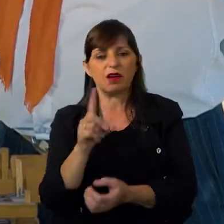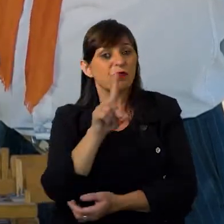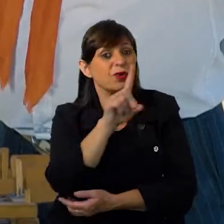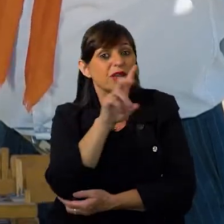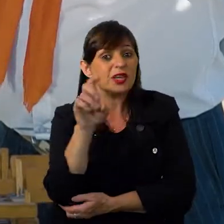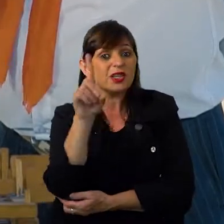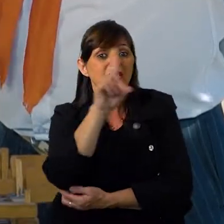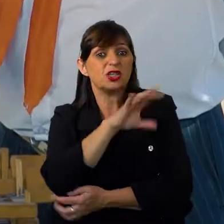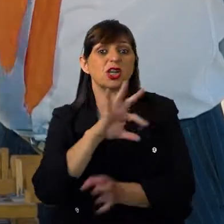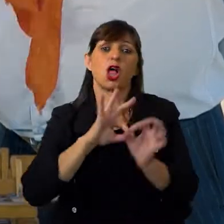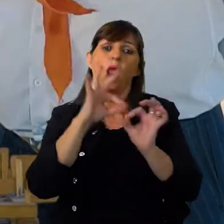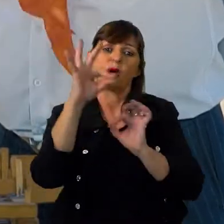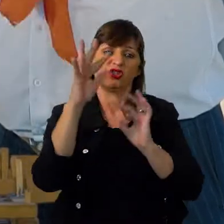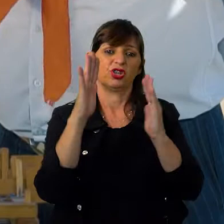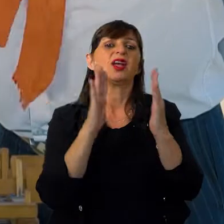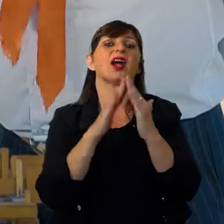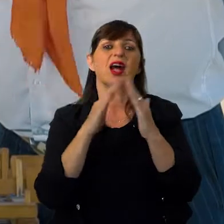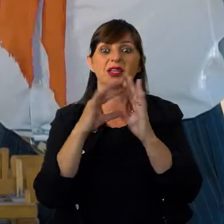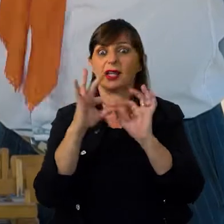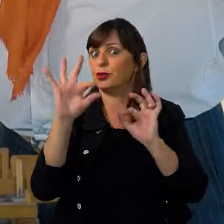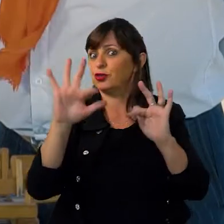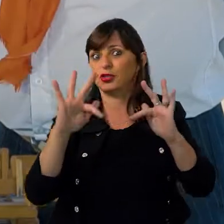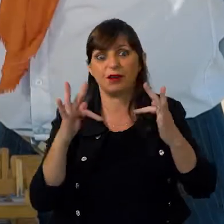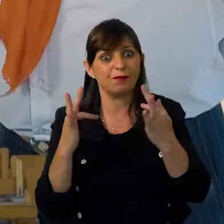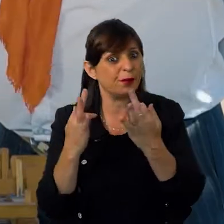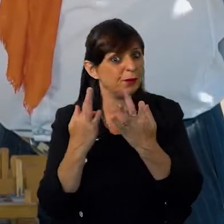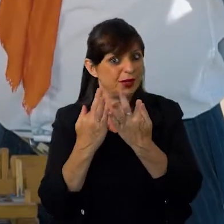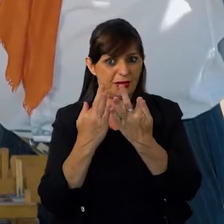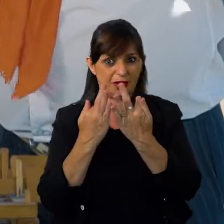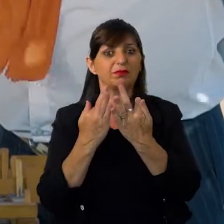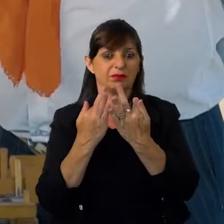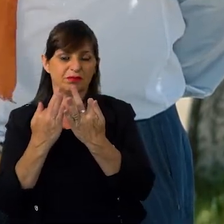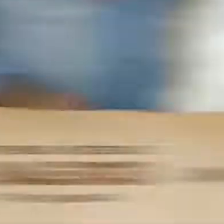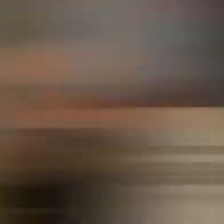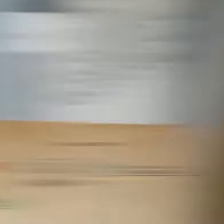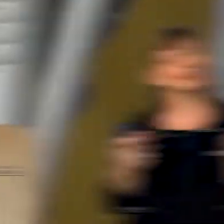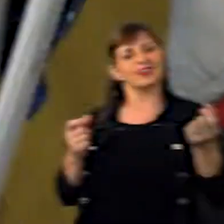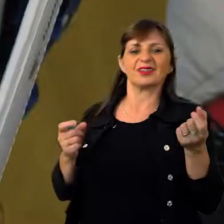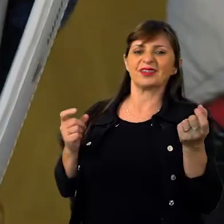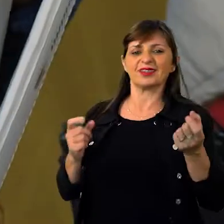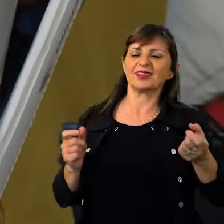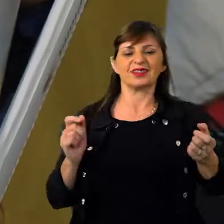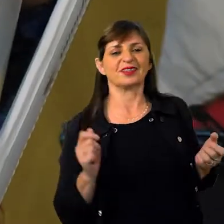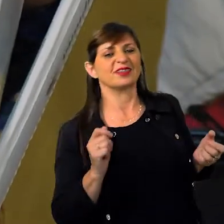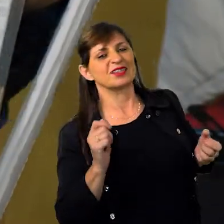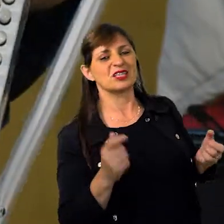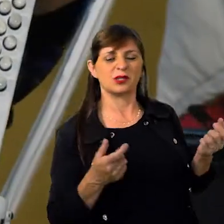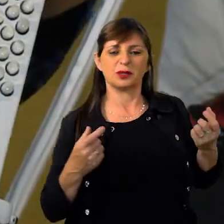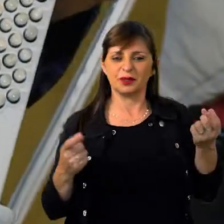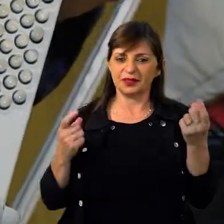das normas e da segurança até mesmo que as enchentes permitiam naquela época